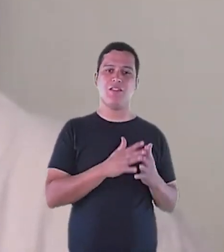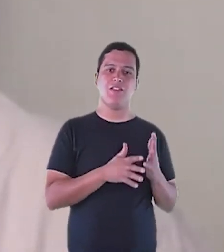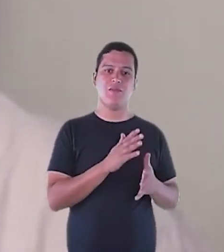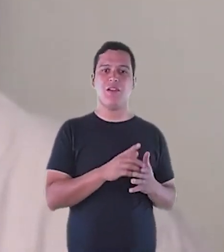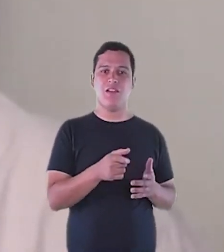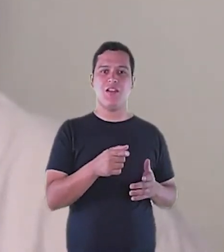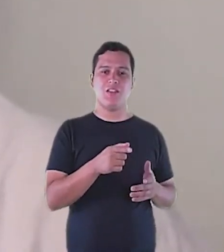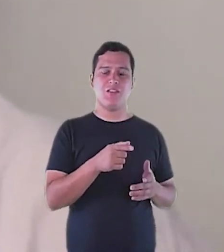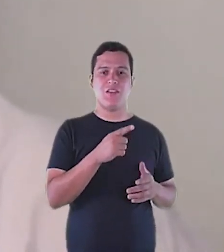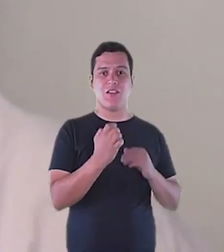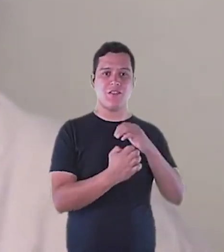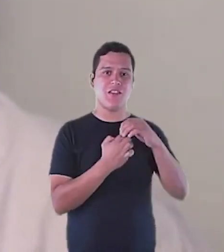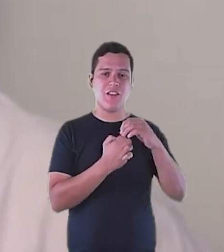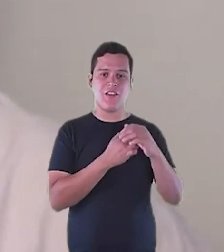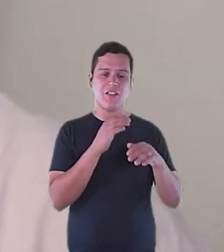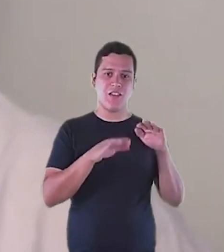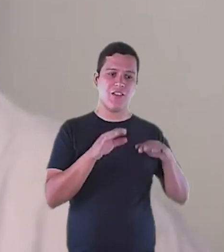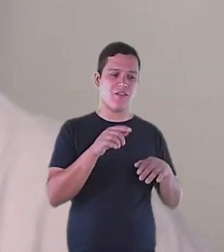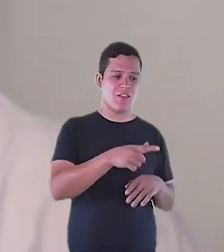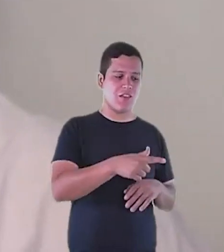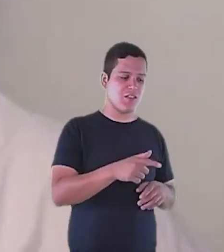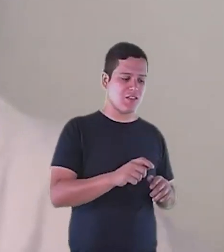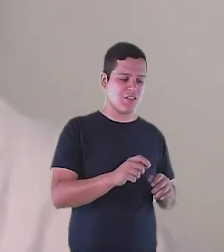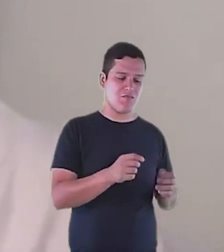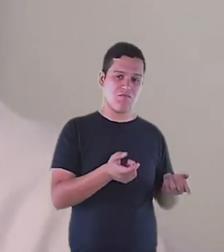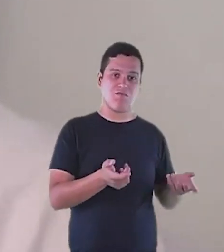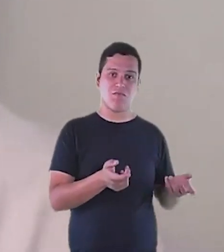por 2, 3 semanas, até que o engenho pudesse